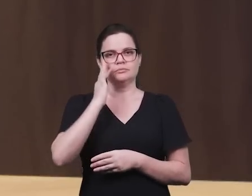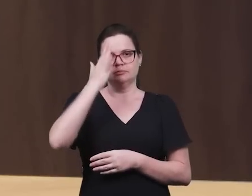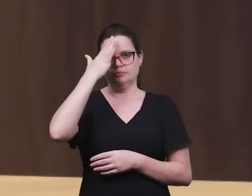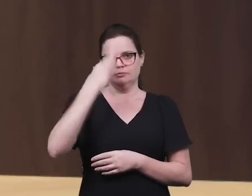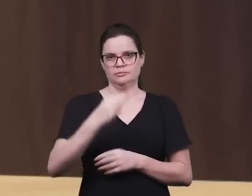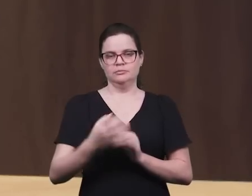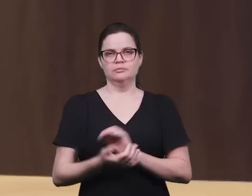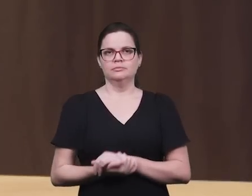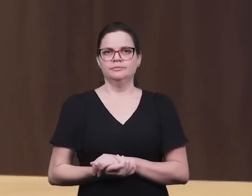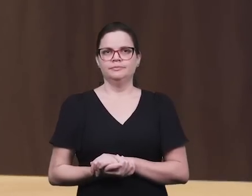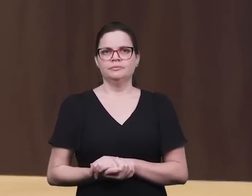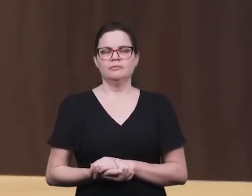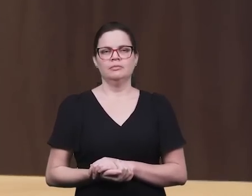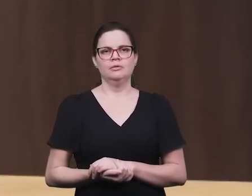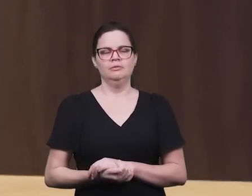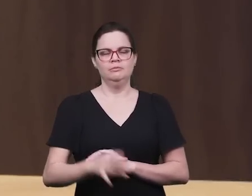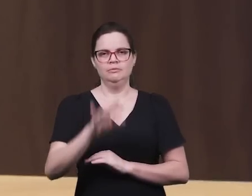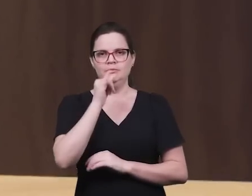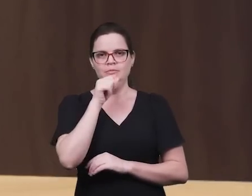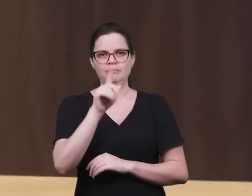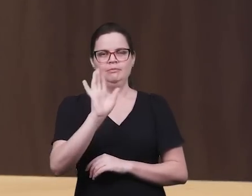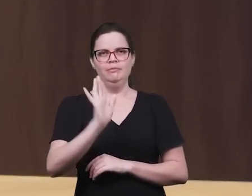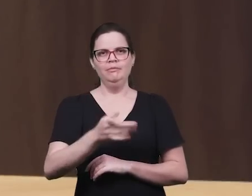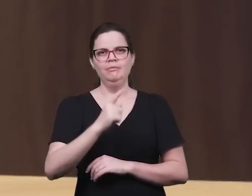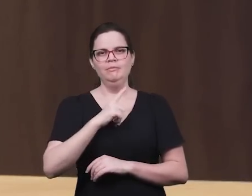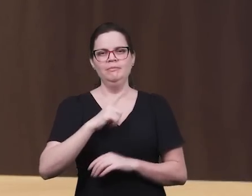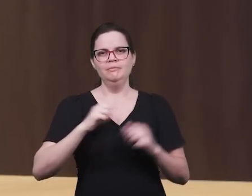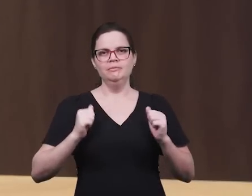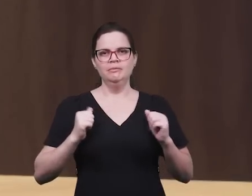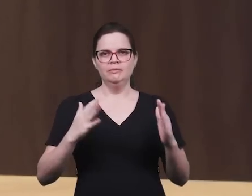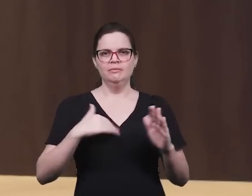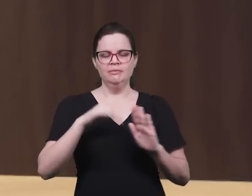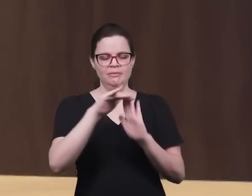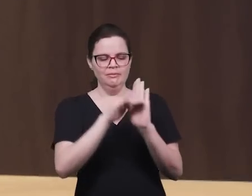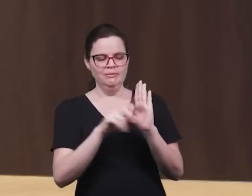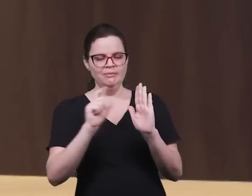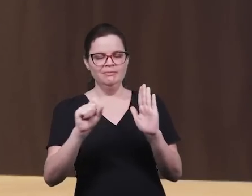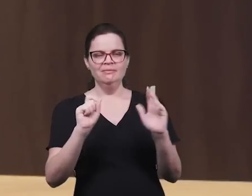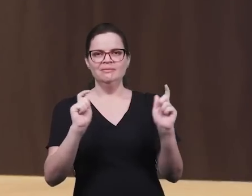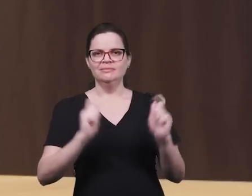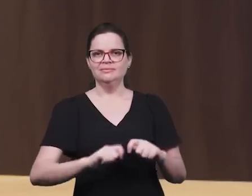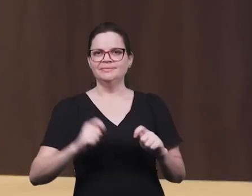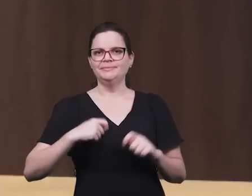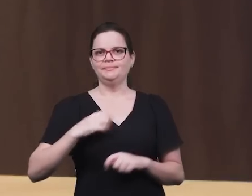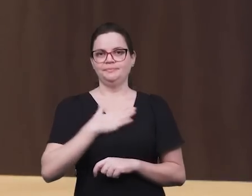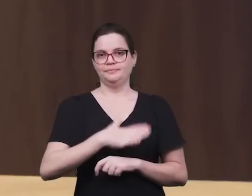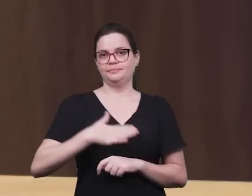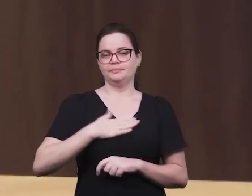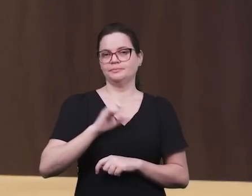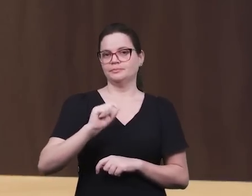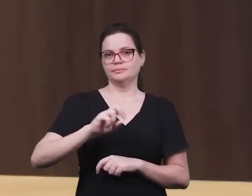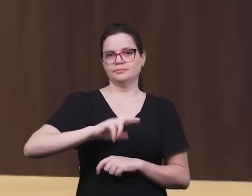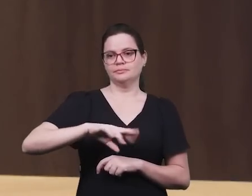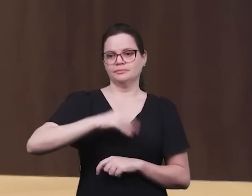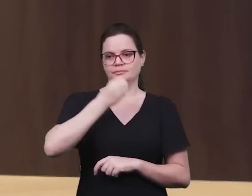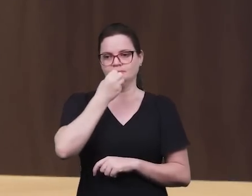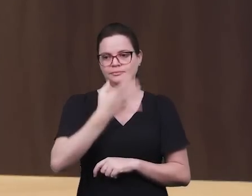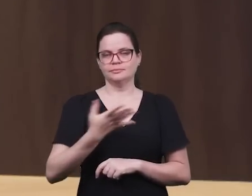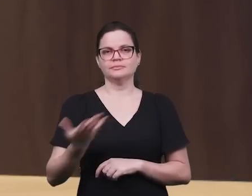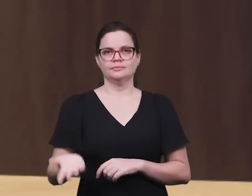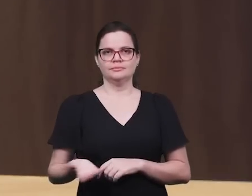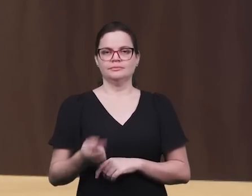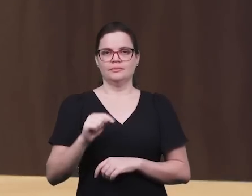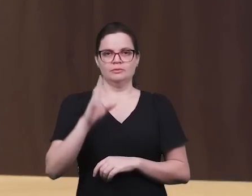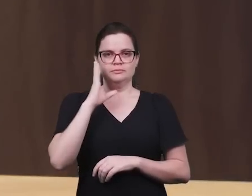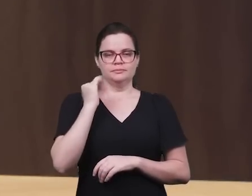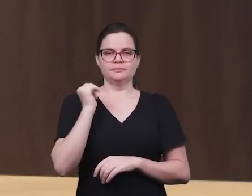pessoa. E você, por exemplo, já tem essa atitude de levar a sua lista daquilo que é bom para você, o que é bom, o que